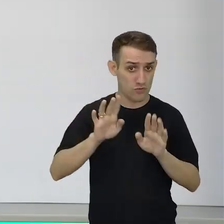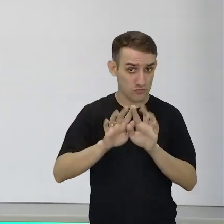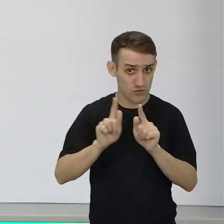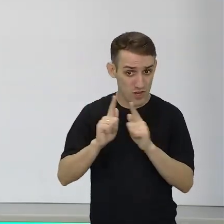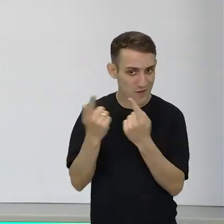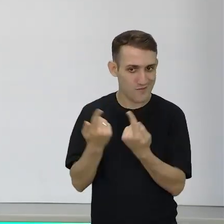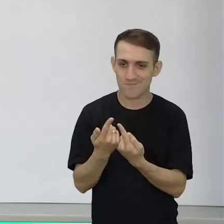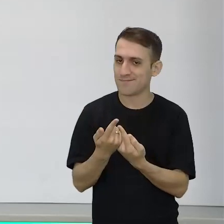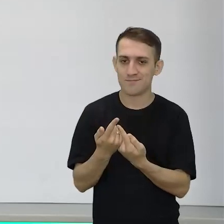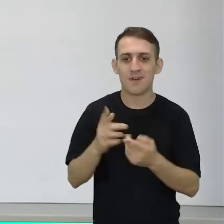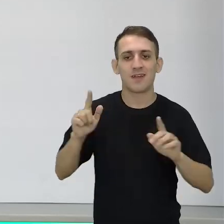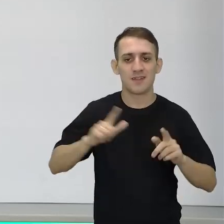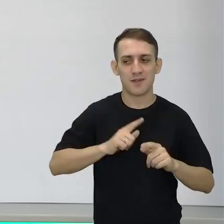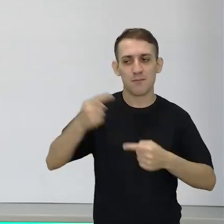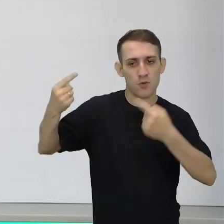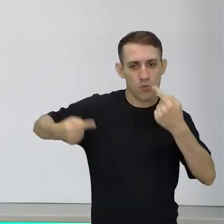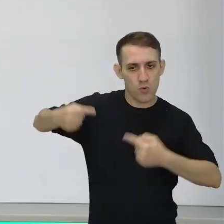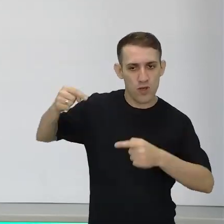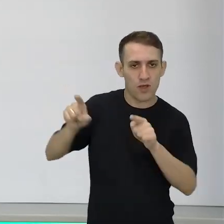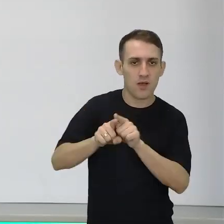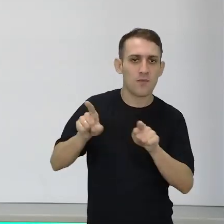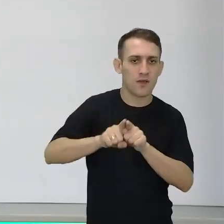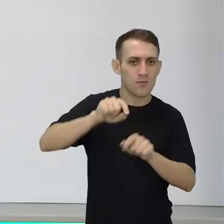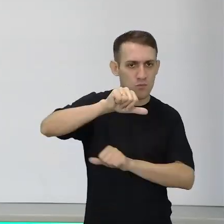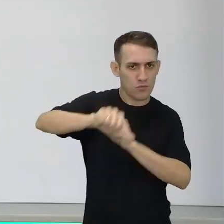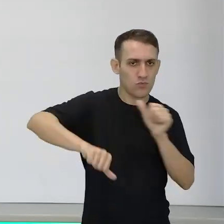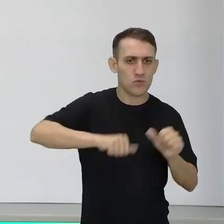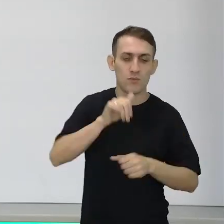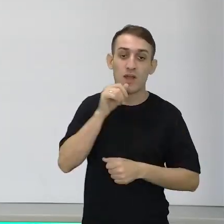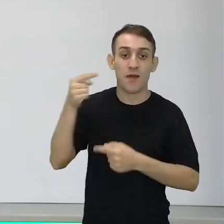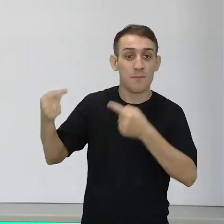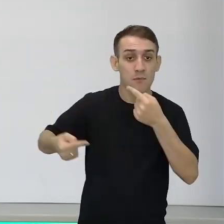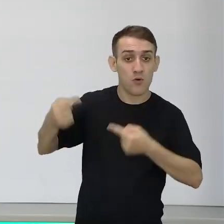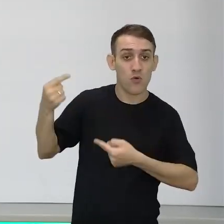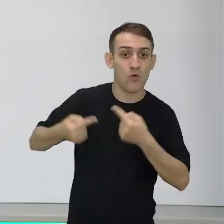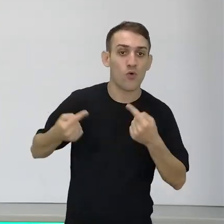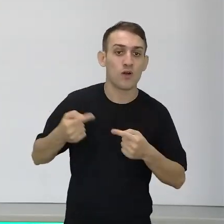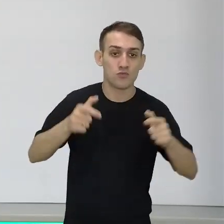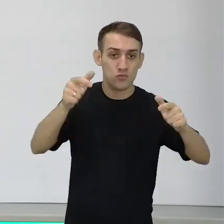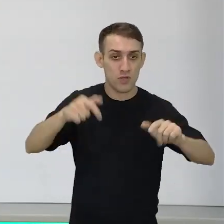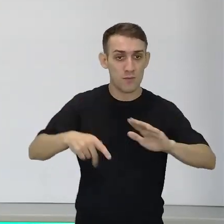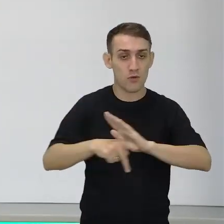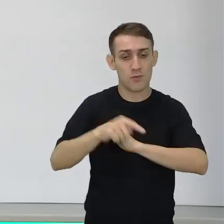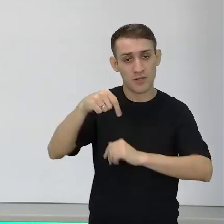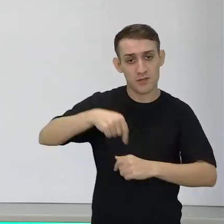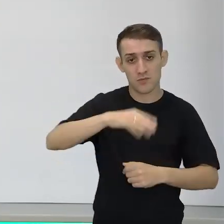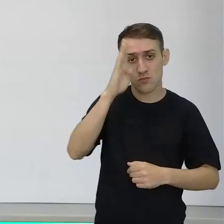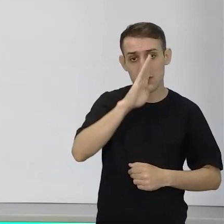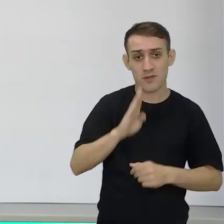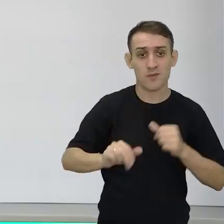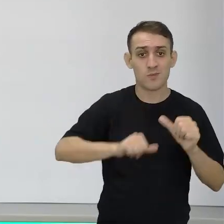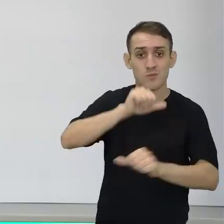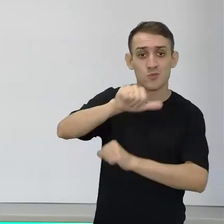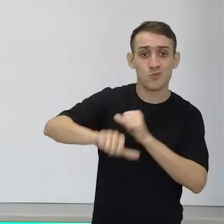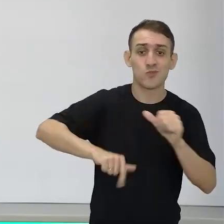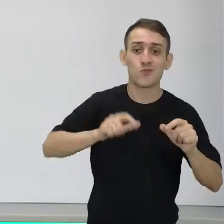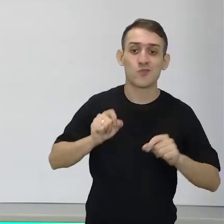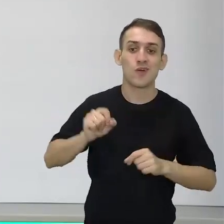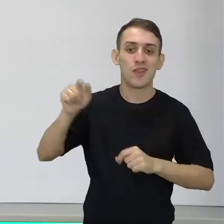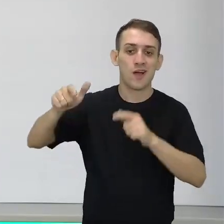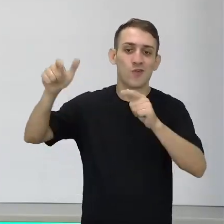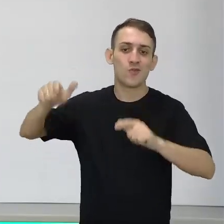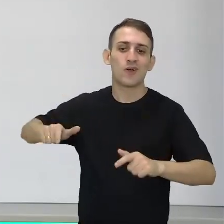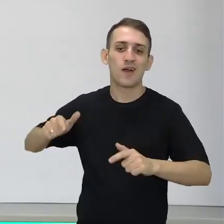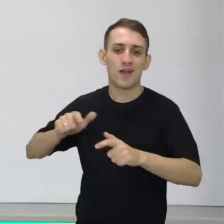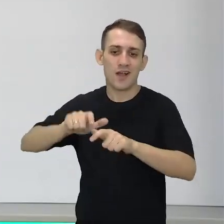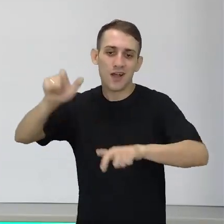geograficamente, mas politicamente também. Então, a política no território brasileiro modificou o território onde